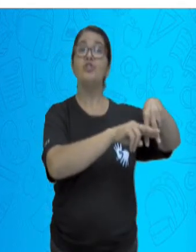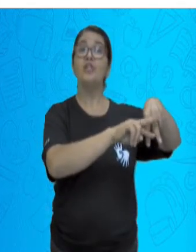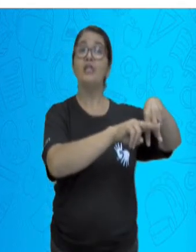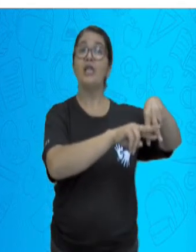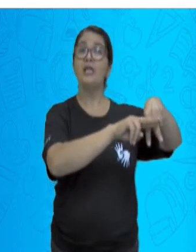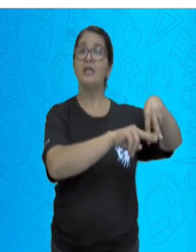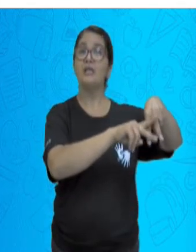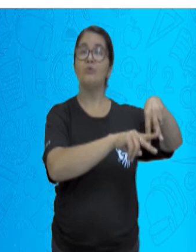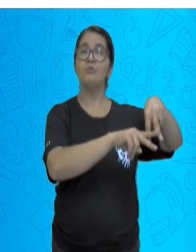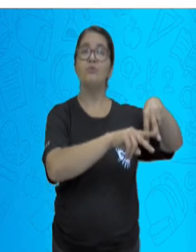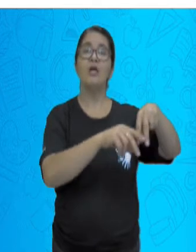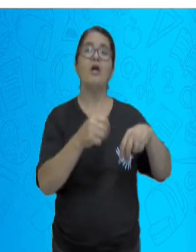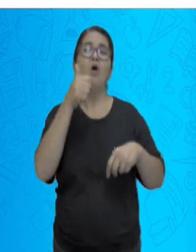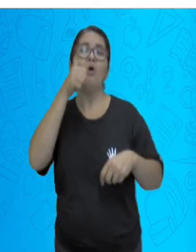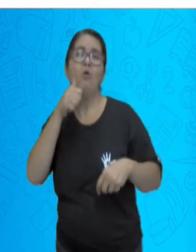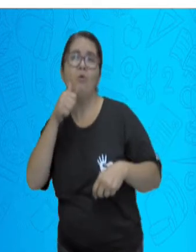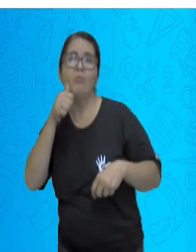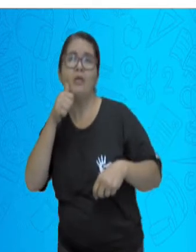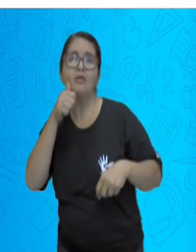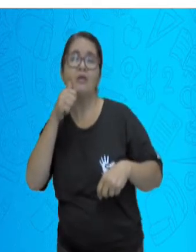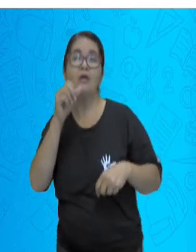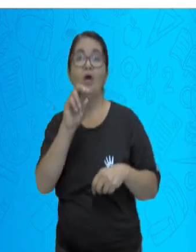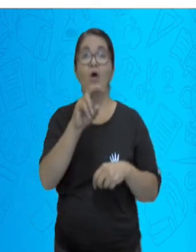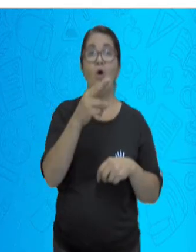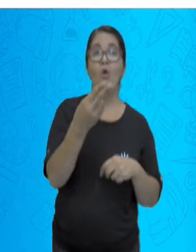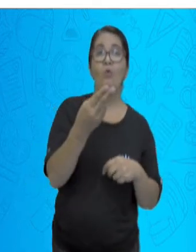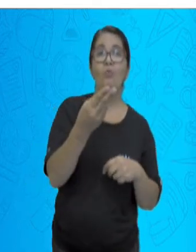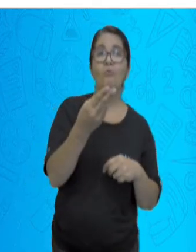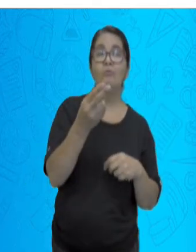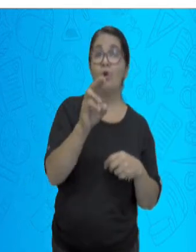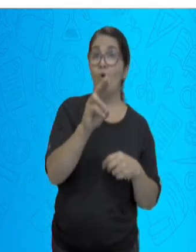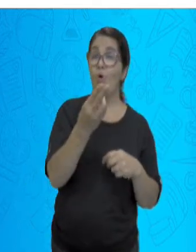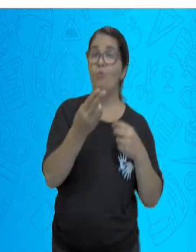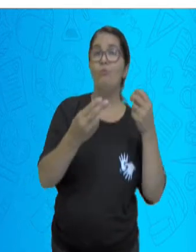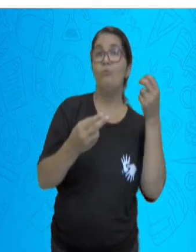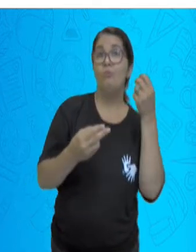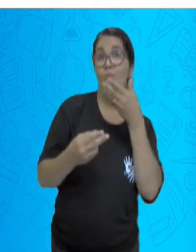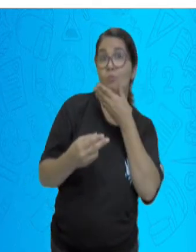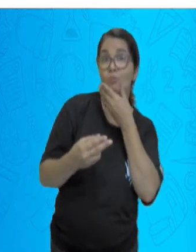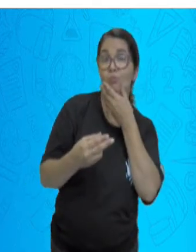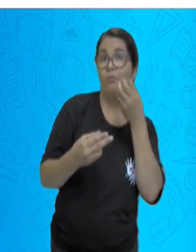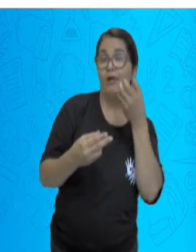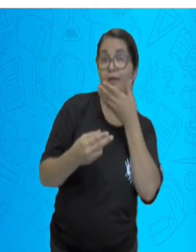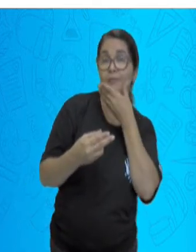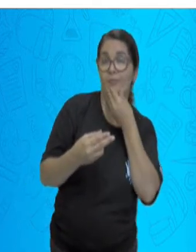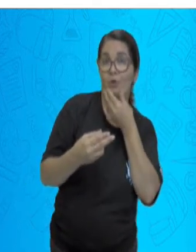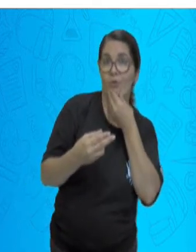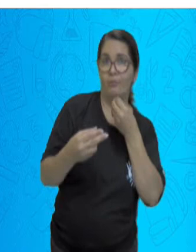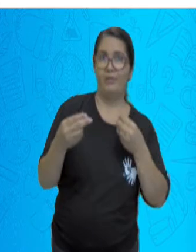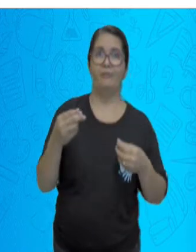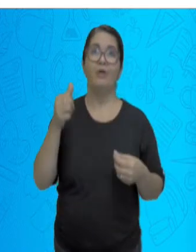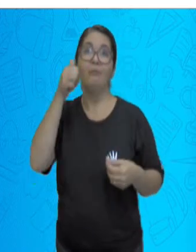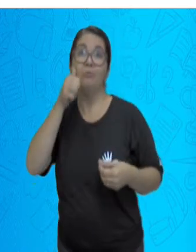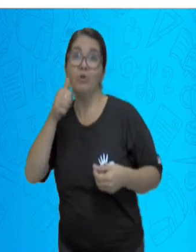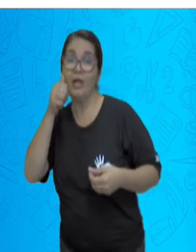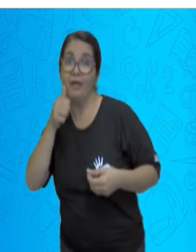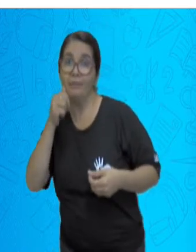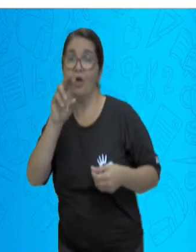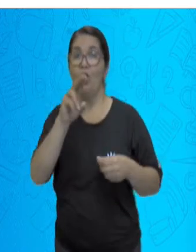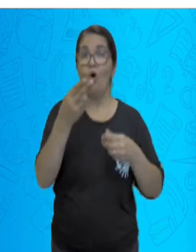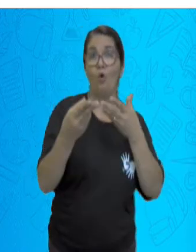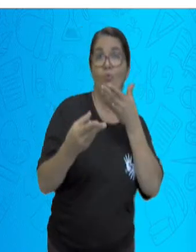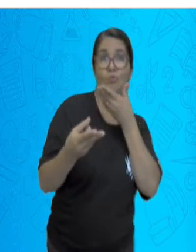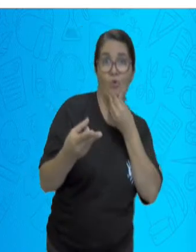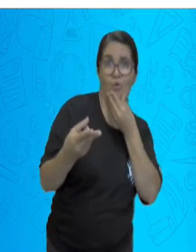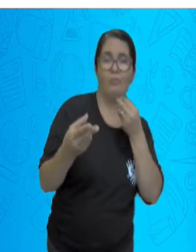substantivos uniformes são chamados, né, específicos, os dois gêneros, que é masculino e feminino. E